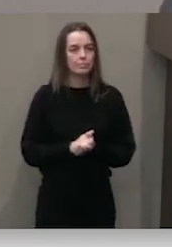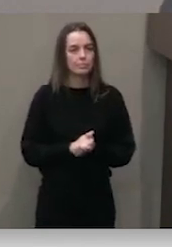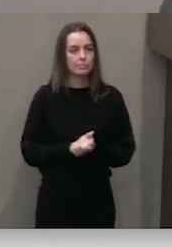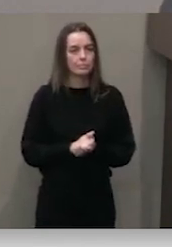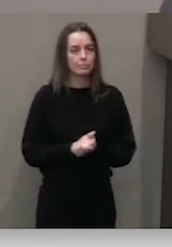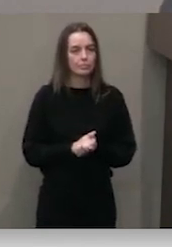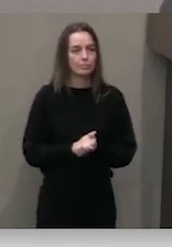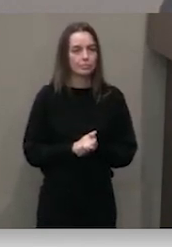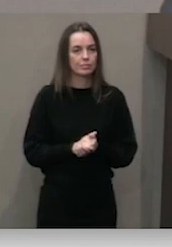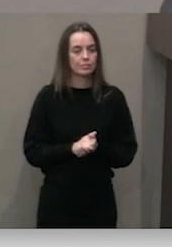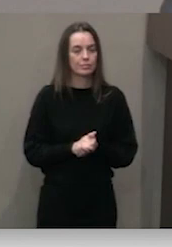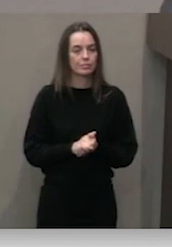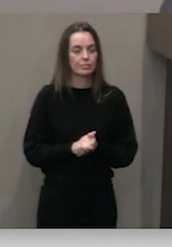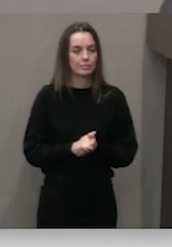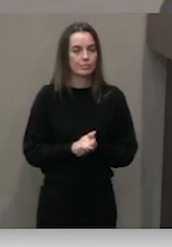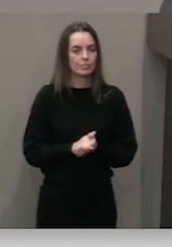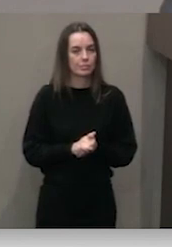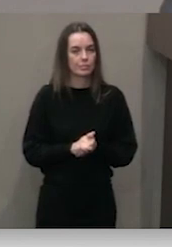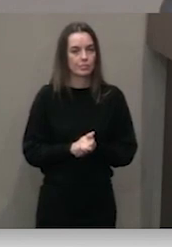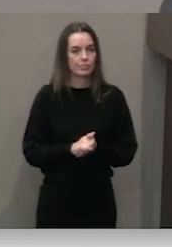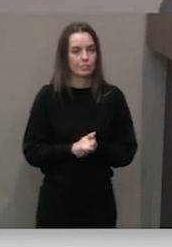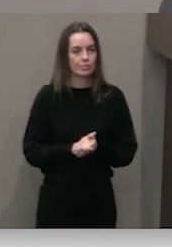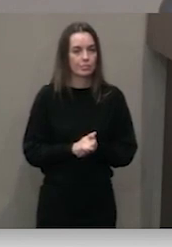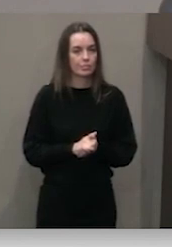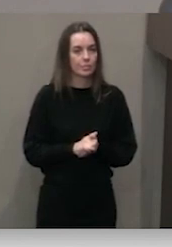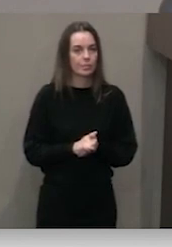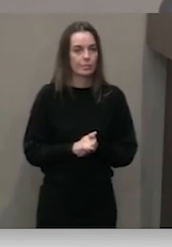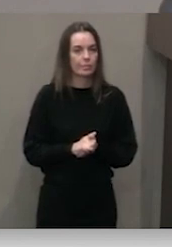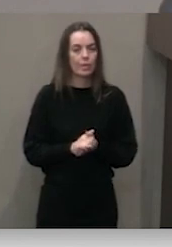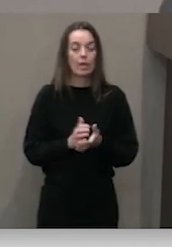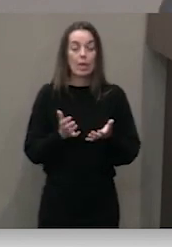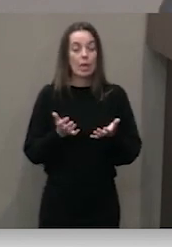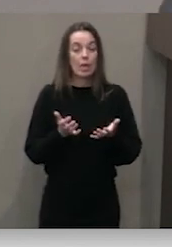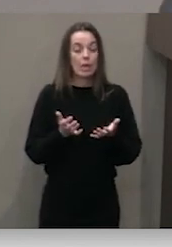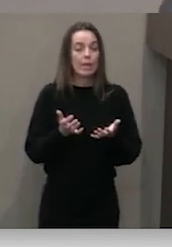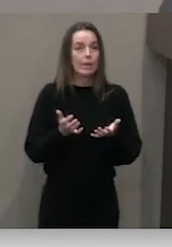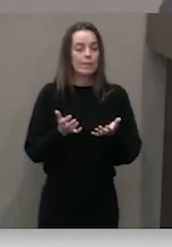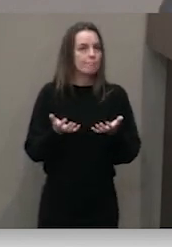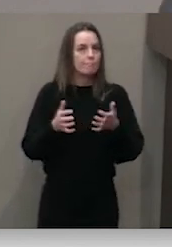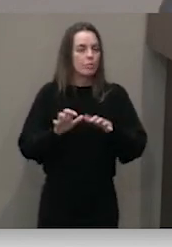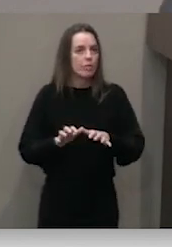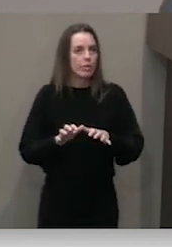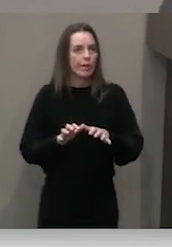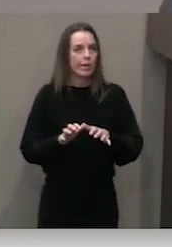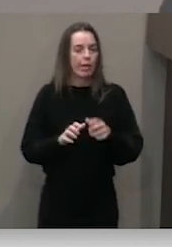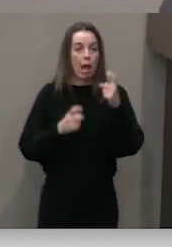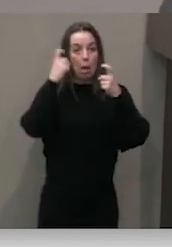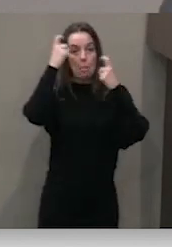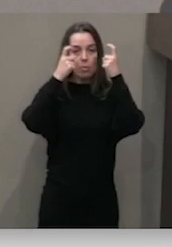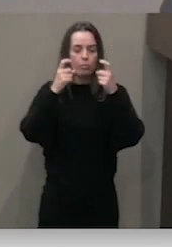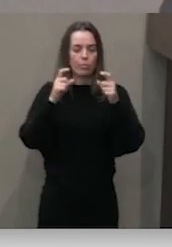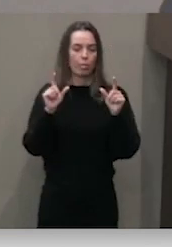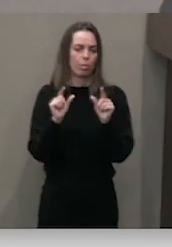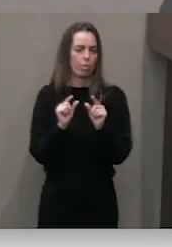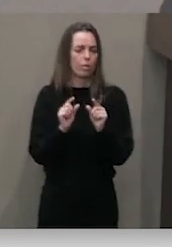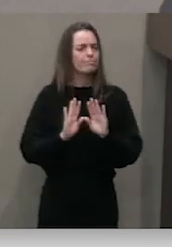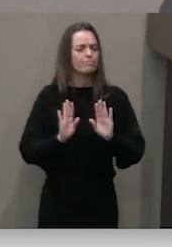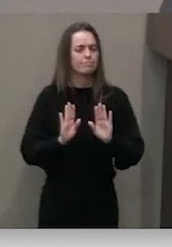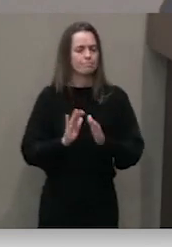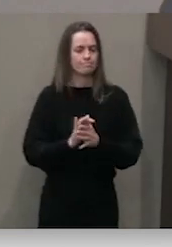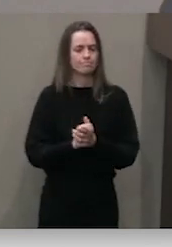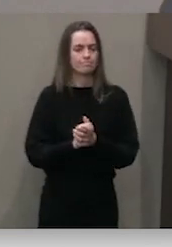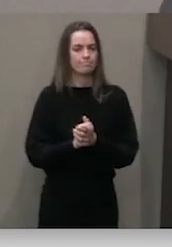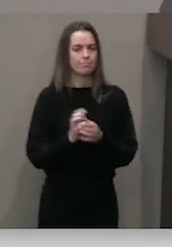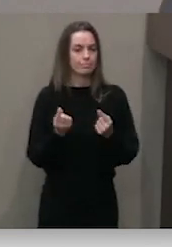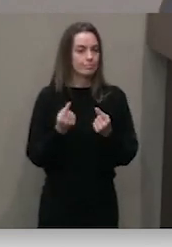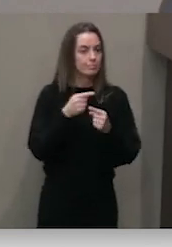e me permitam não diminuir a preocupação de vocês, mas dizer assim, ao contrário de vocês